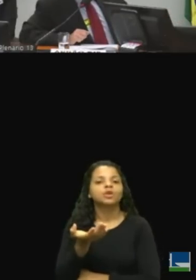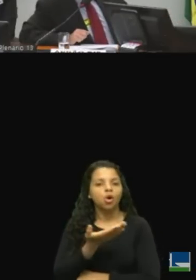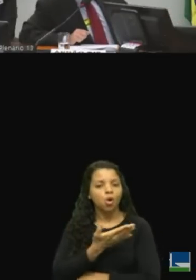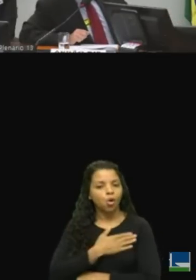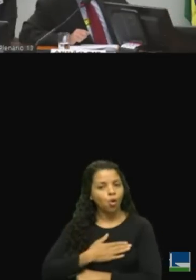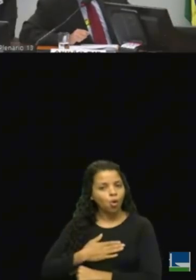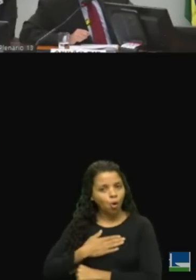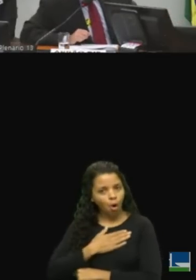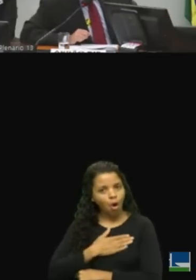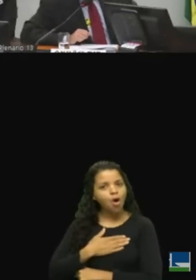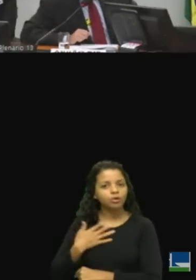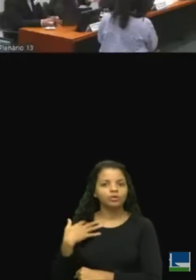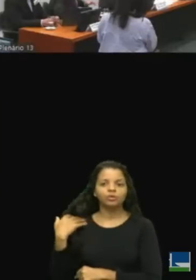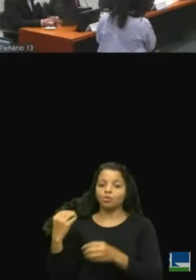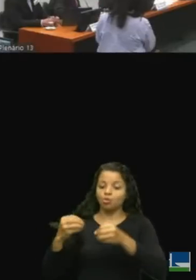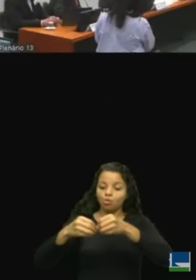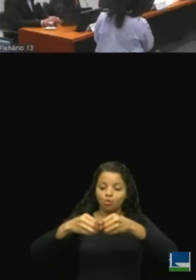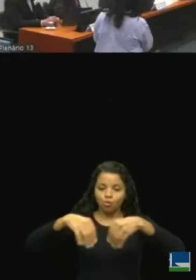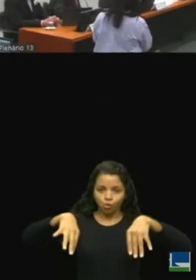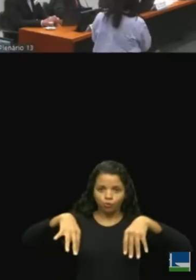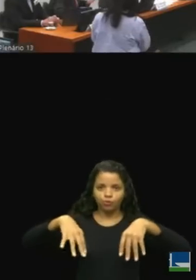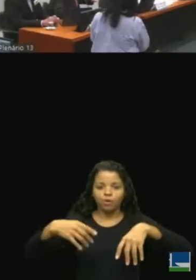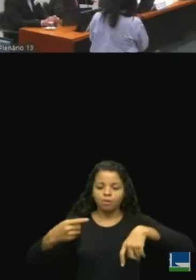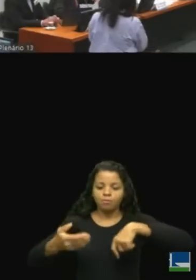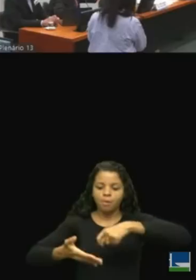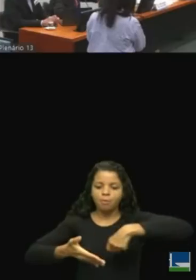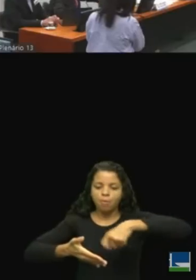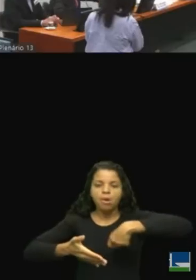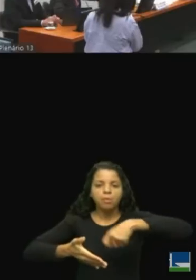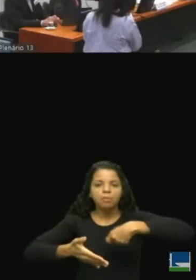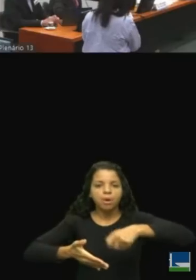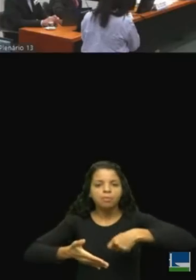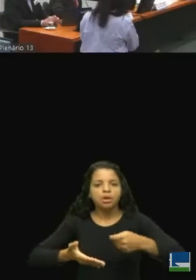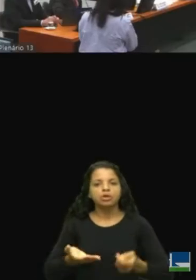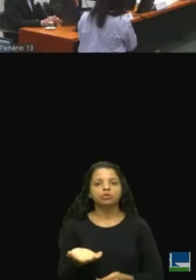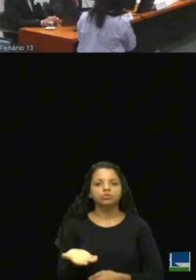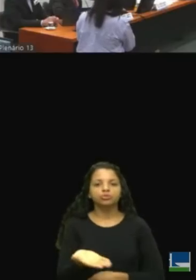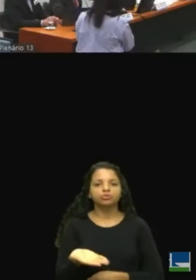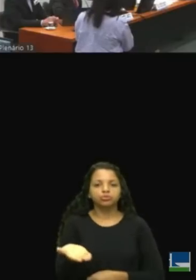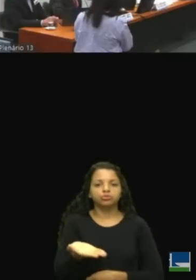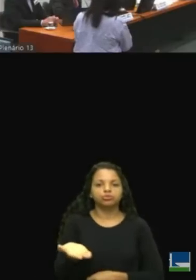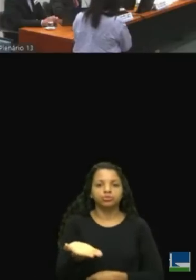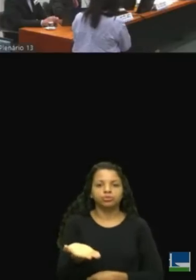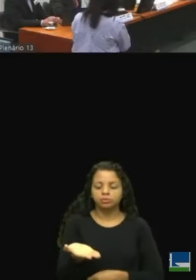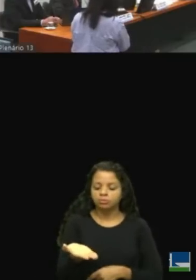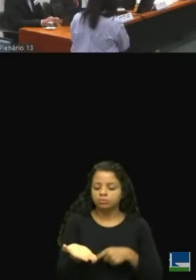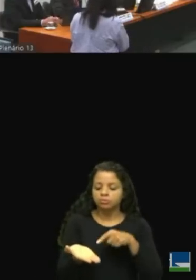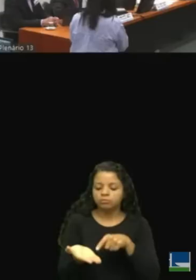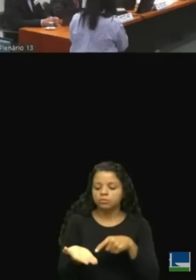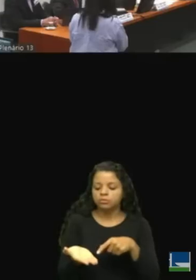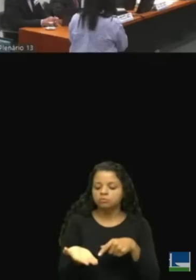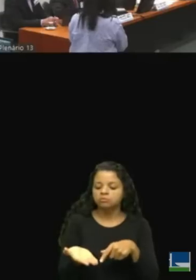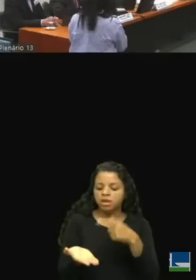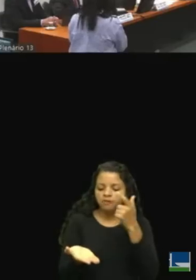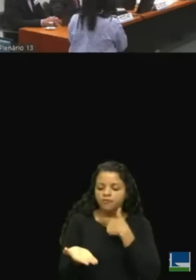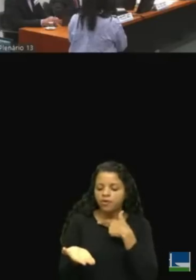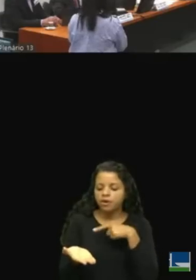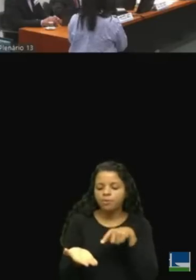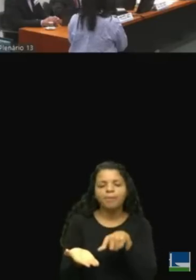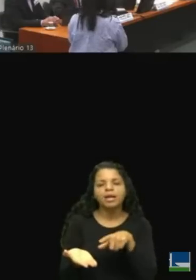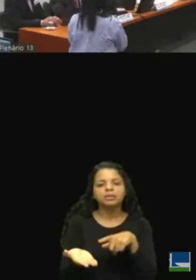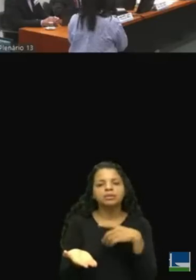omelete. E o omelete você tem que quebrar o ovo. Quando você quebra o ovo e coloca na frigideira, fica feio o omelete. Mas depois ele fica